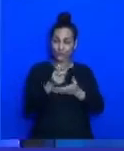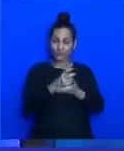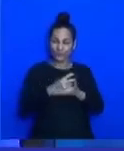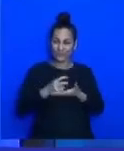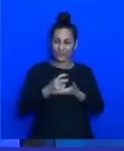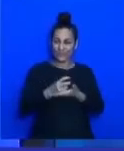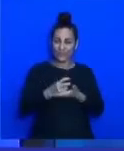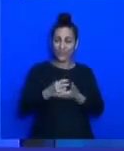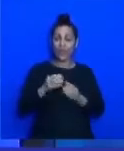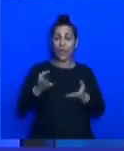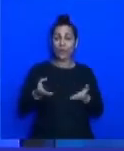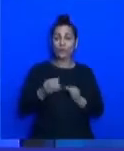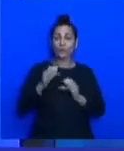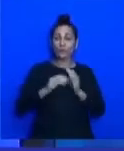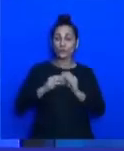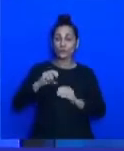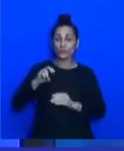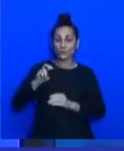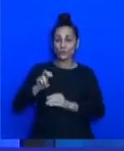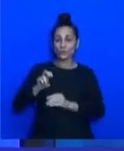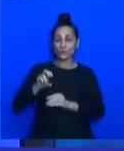da Quina. Hoje, concurso